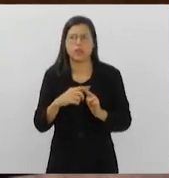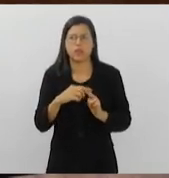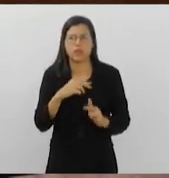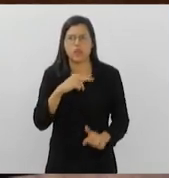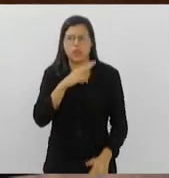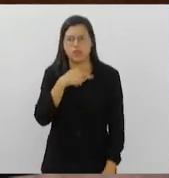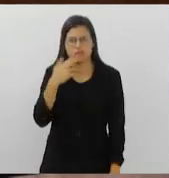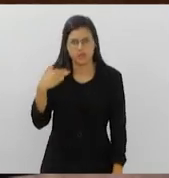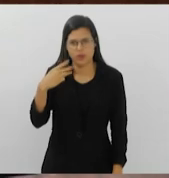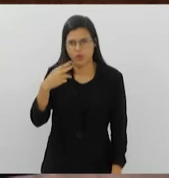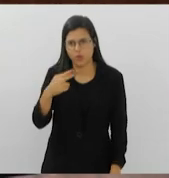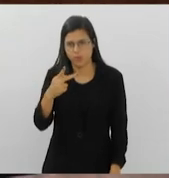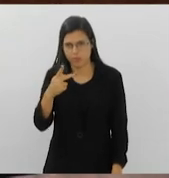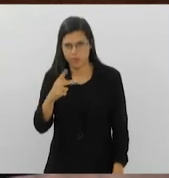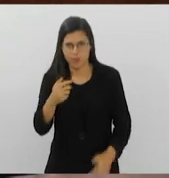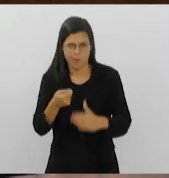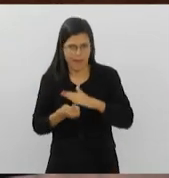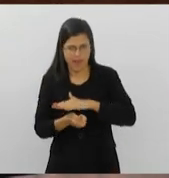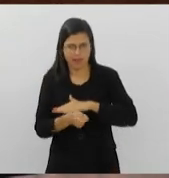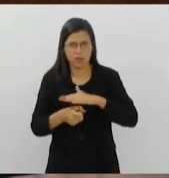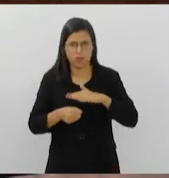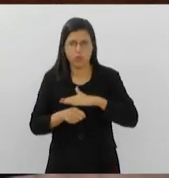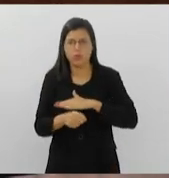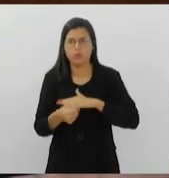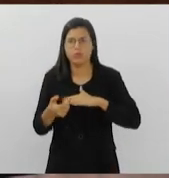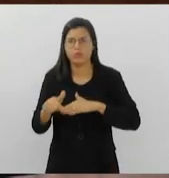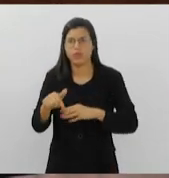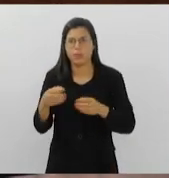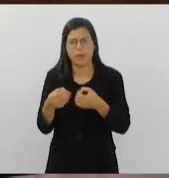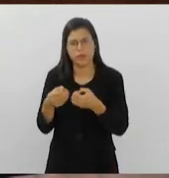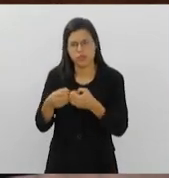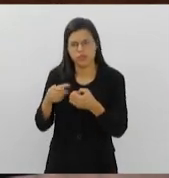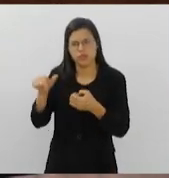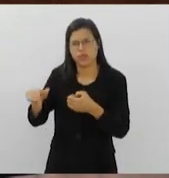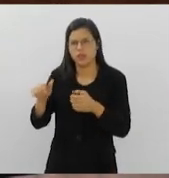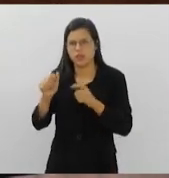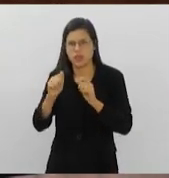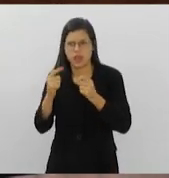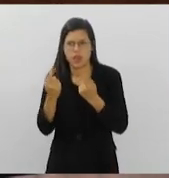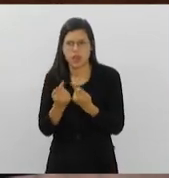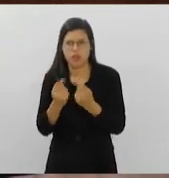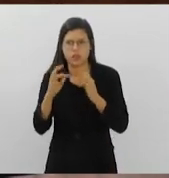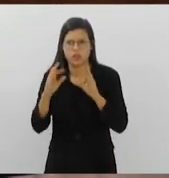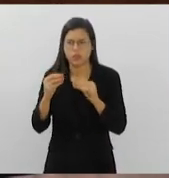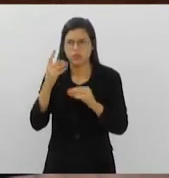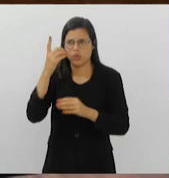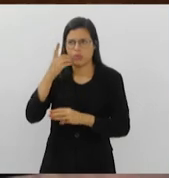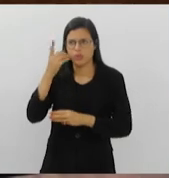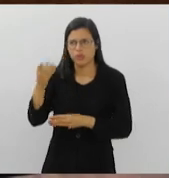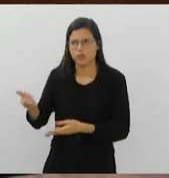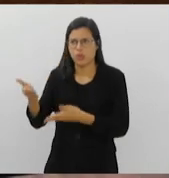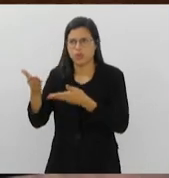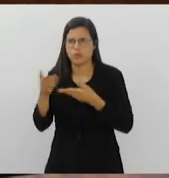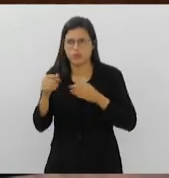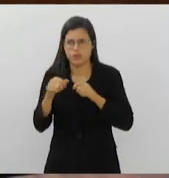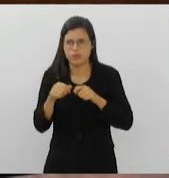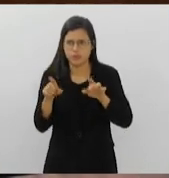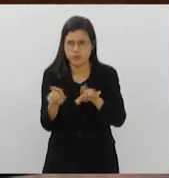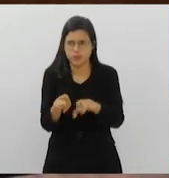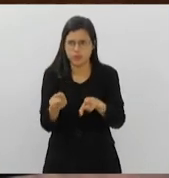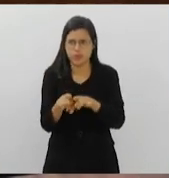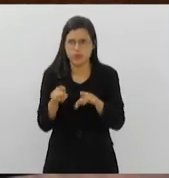que fica aqui na Rodrigo Silva, aqui do ladinho da Alerj. Então, estão todos os deputados e deputadas convidados. Faremos também